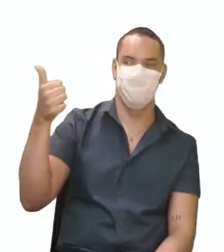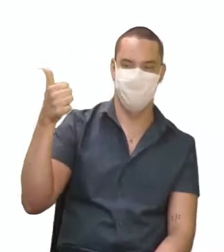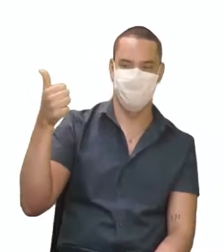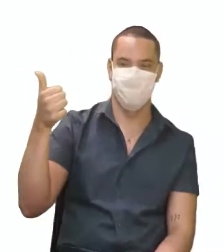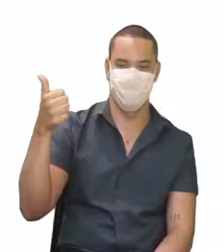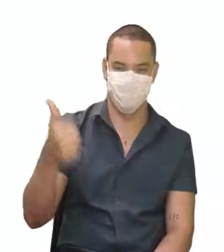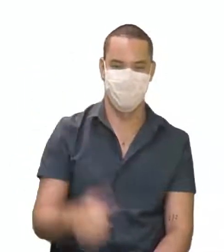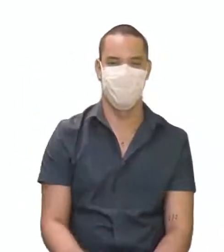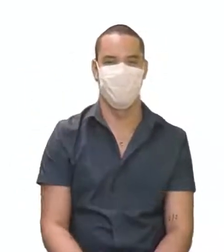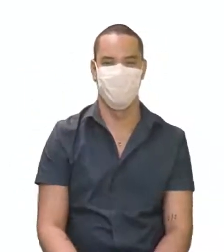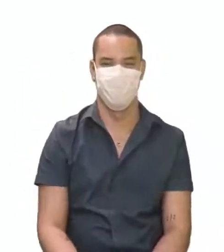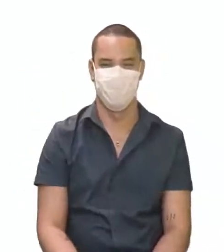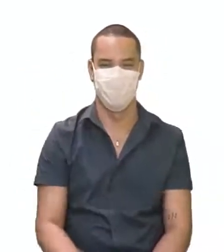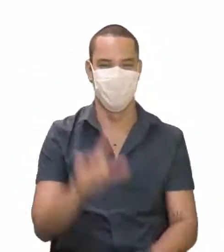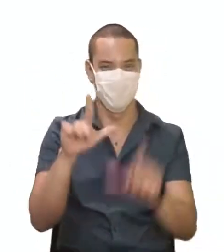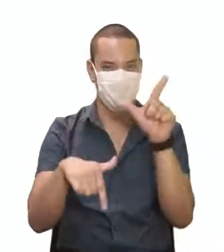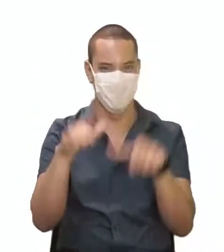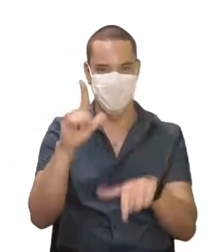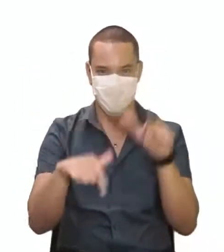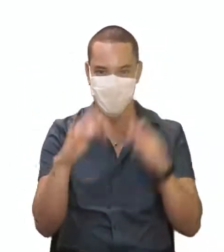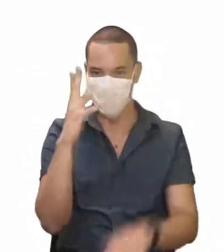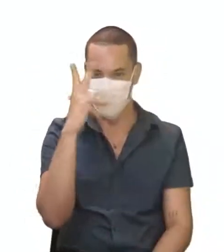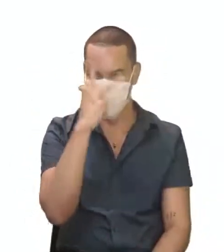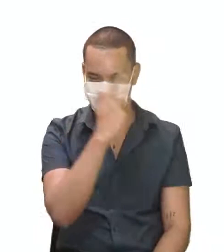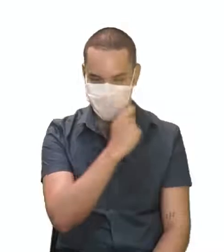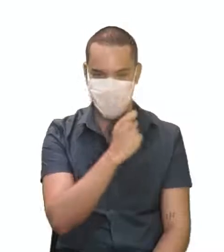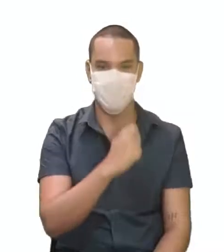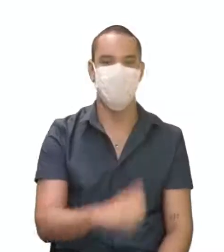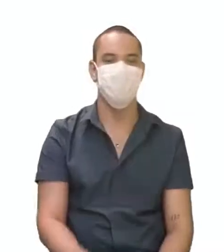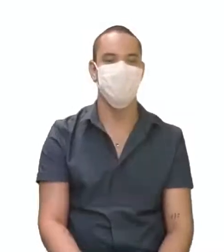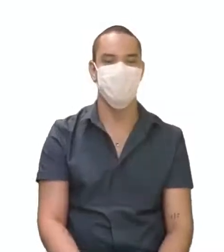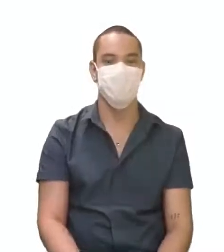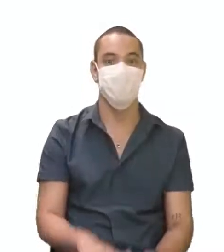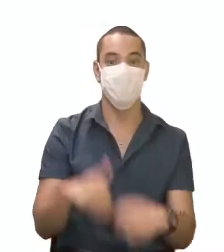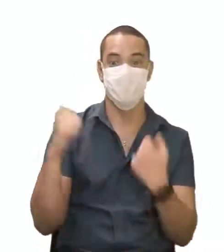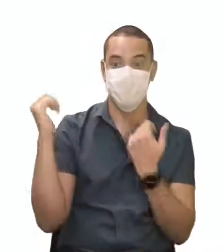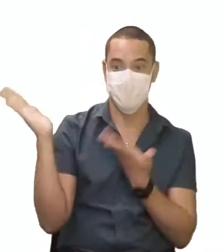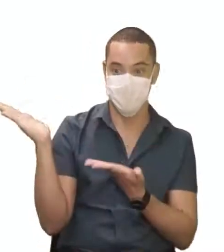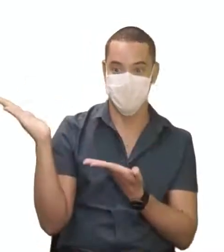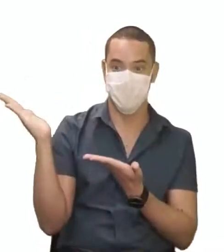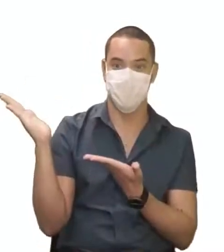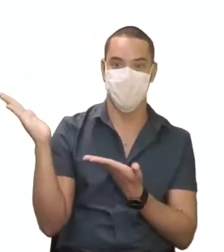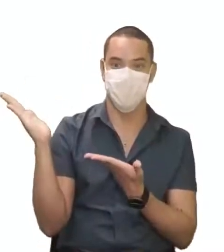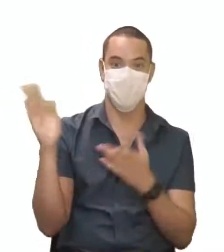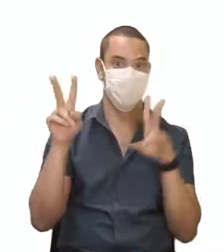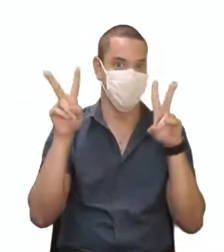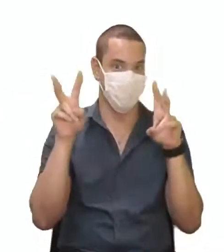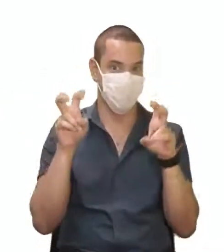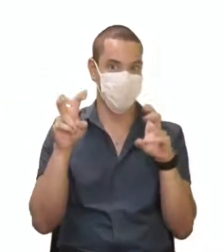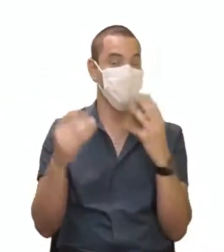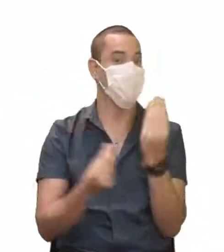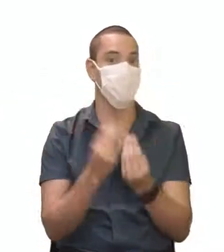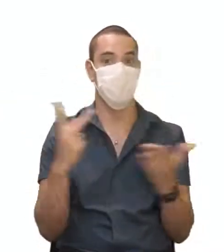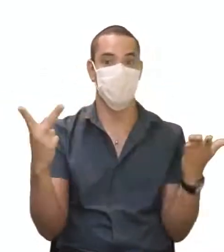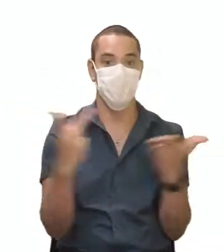embora, vamos para frente. Seguindo. Então, vamos entrar agora na